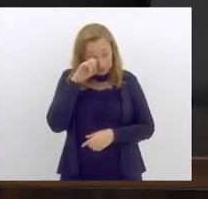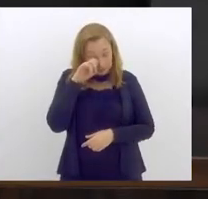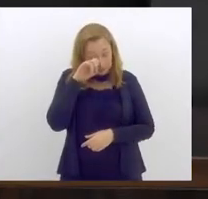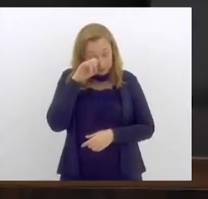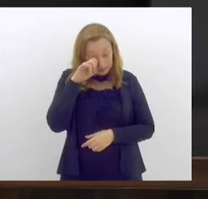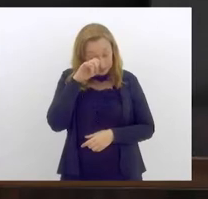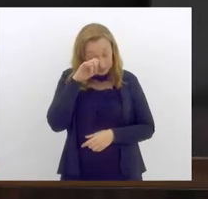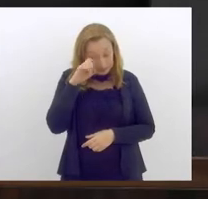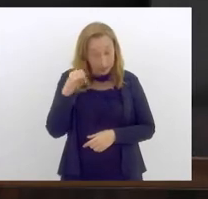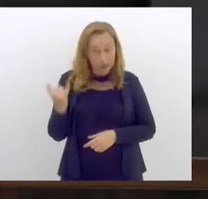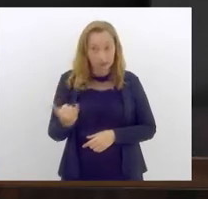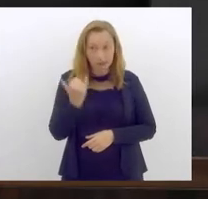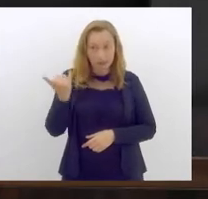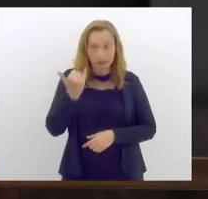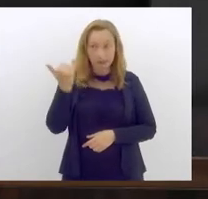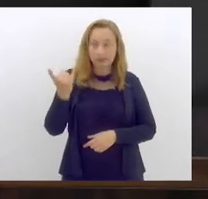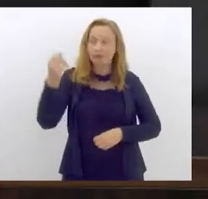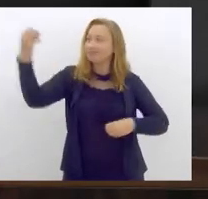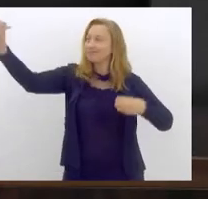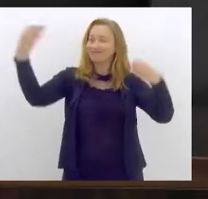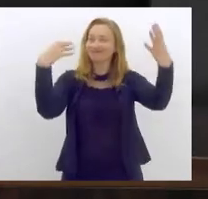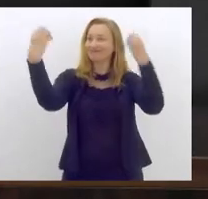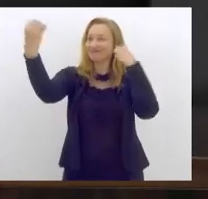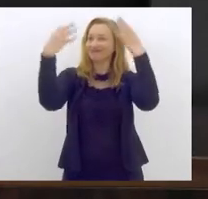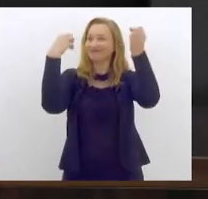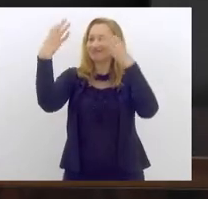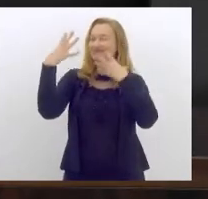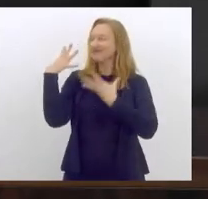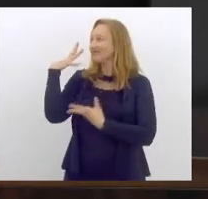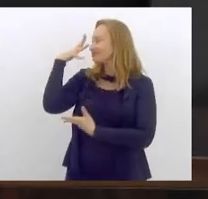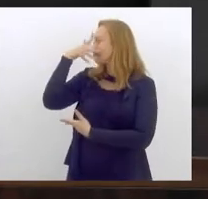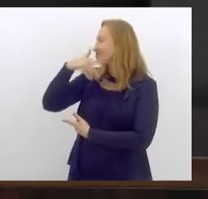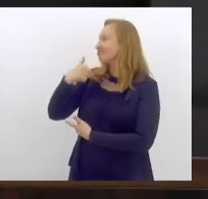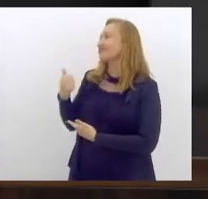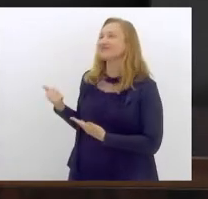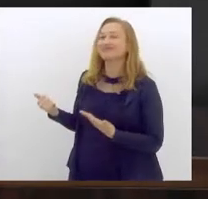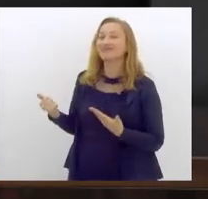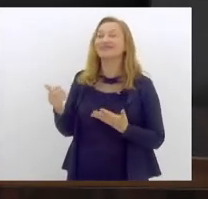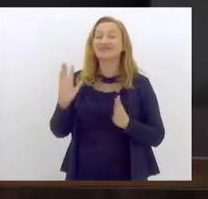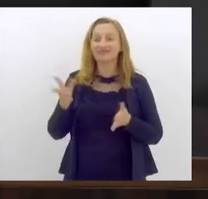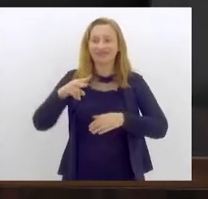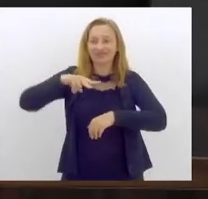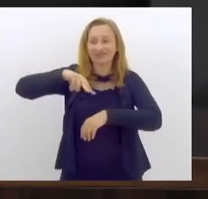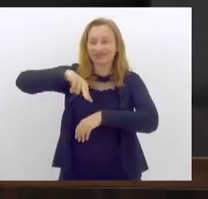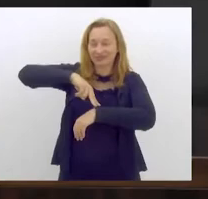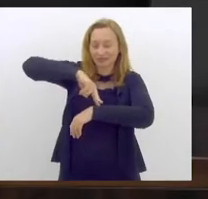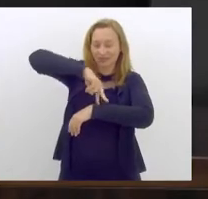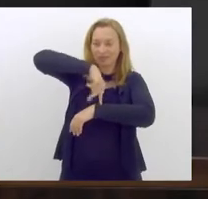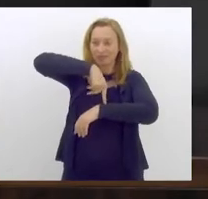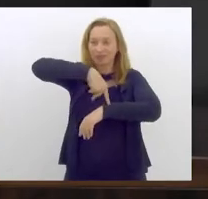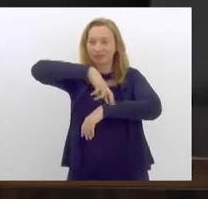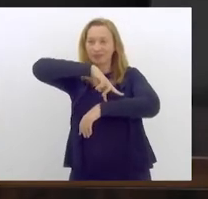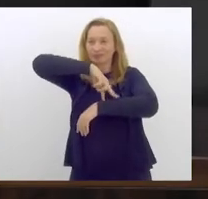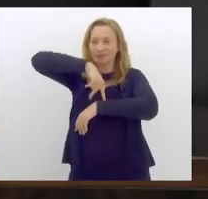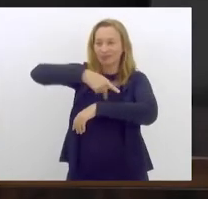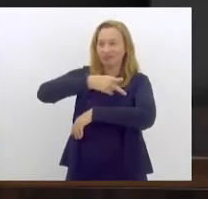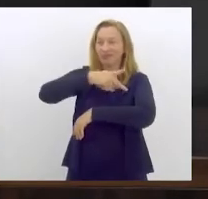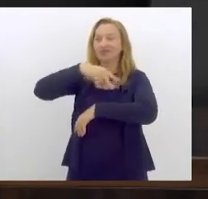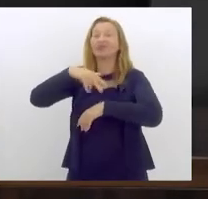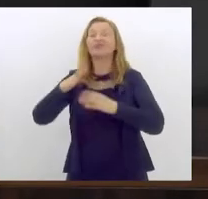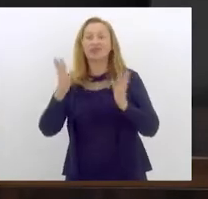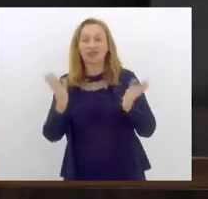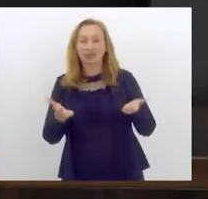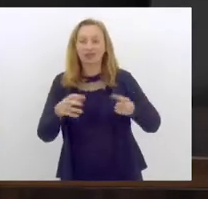é muito iluminação do Palácio Já botamos aqui balé com os cadeirantes